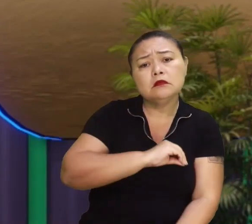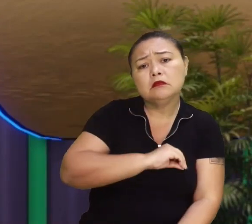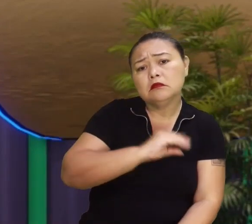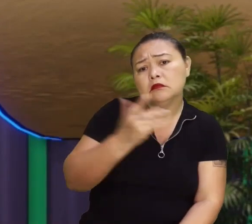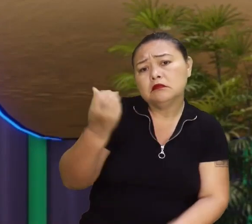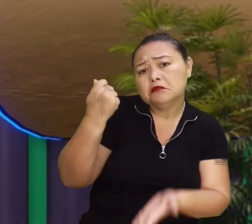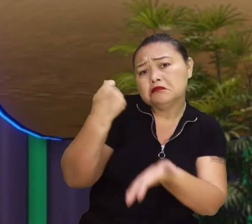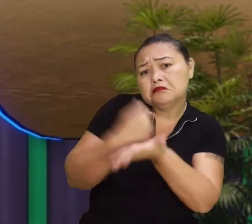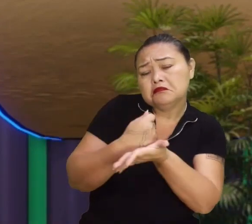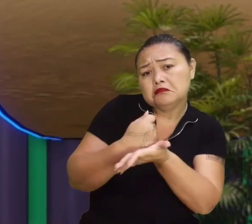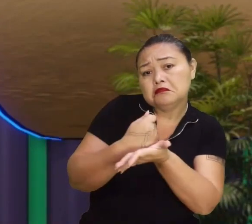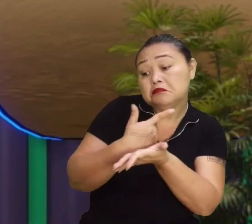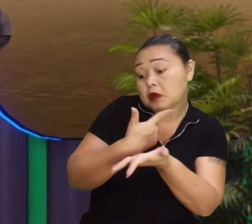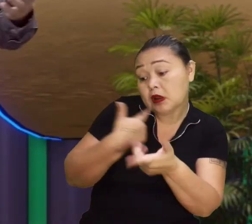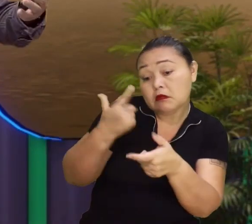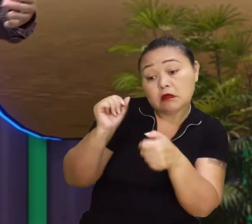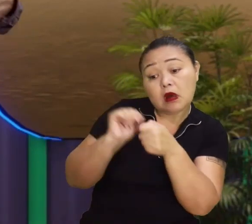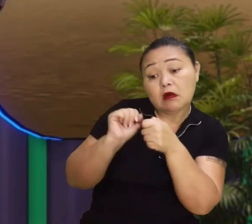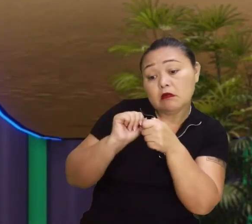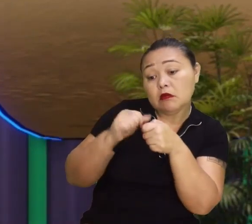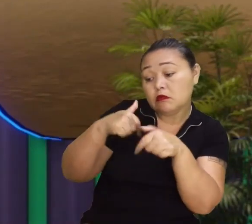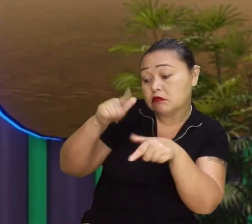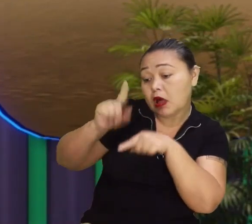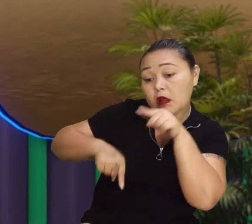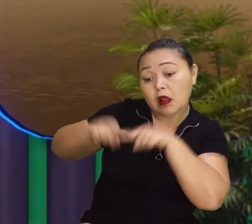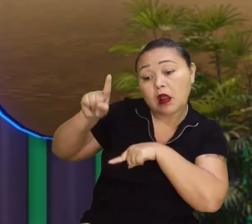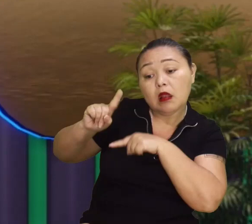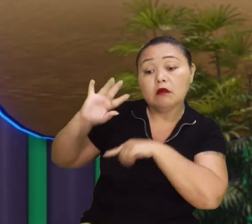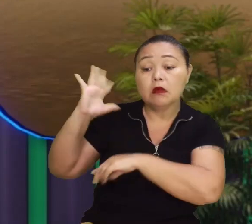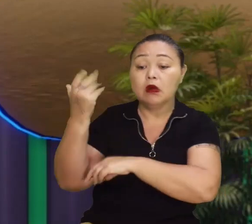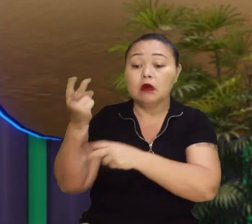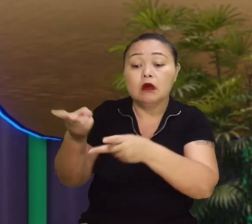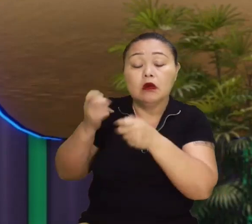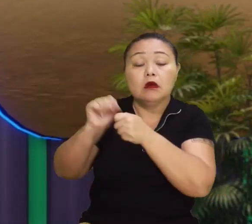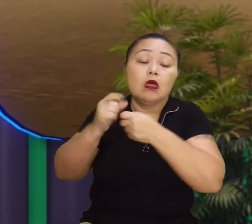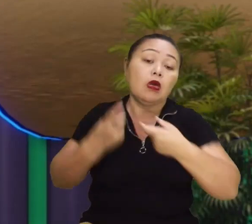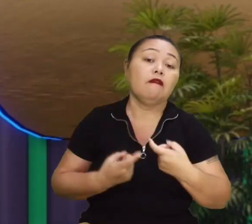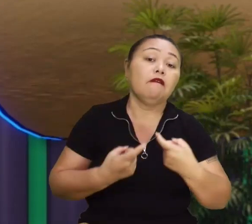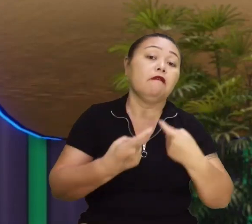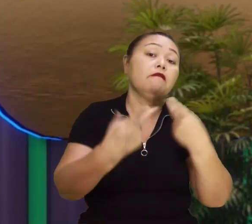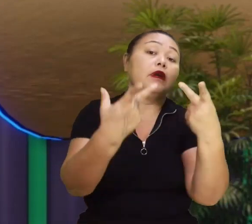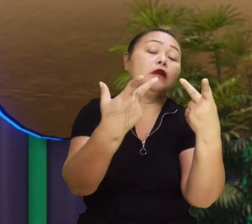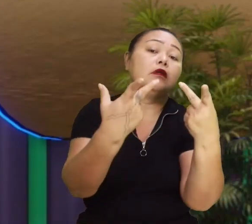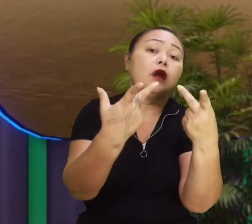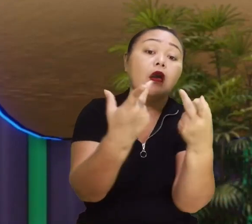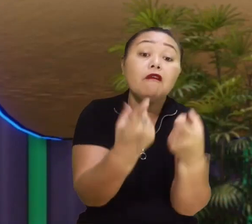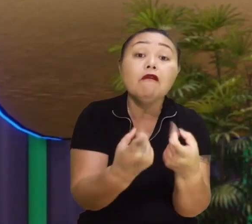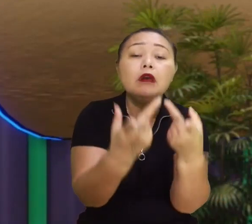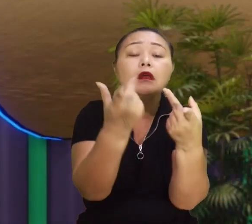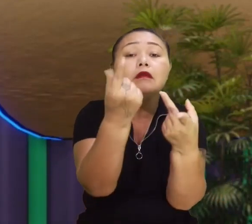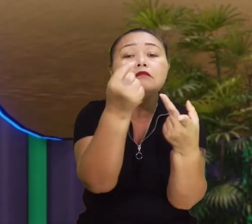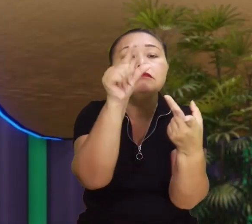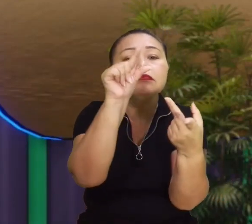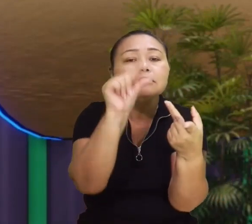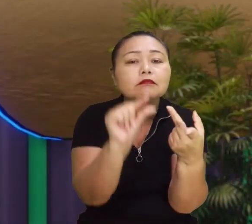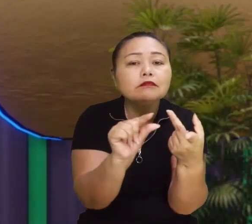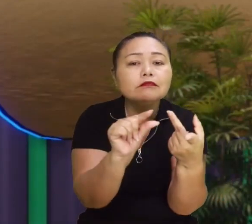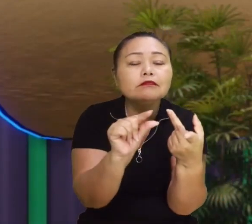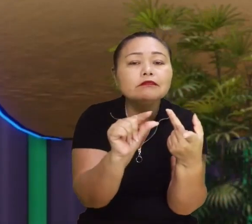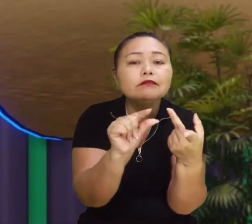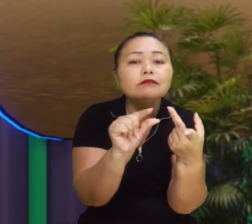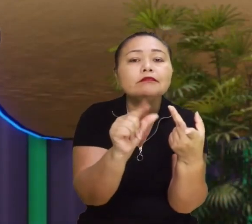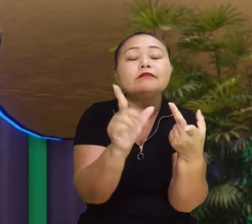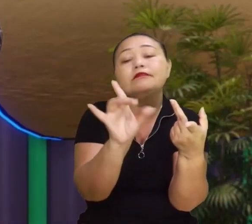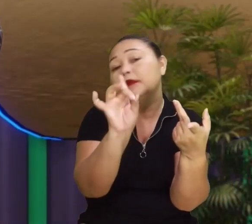ele produz, pelos produtos que ele pega na floresta e vende. Só que ele vende muito barato. E aí é só